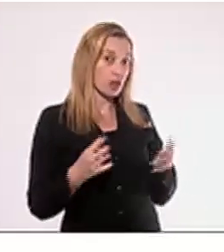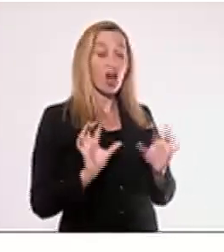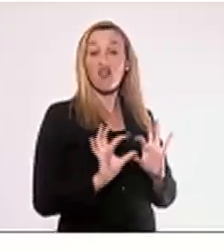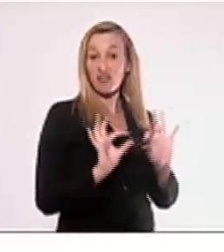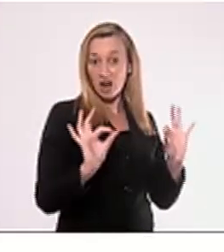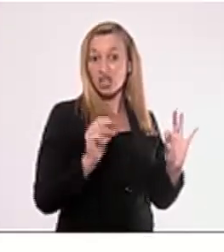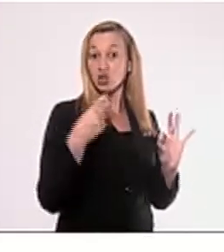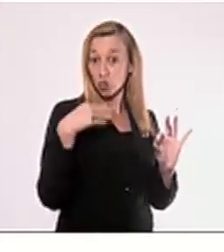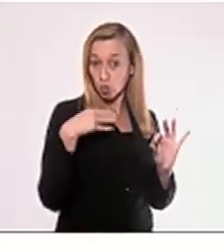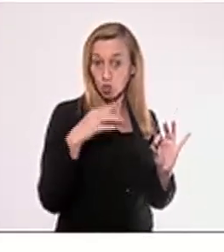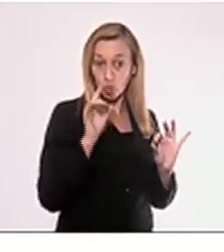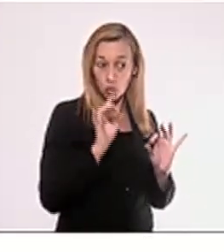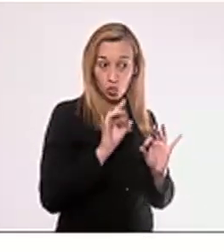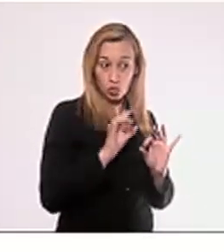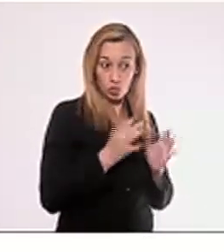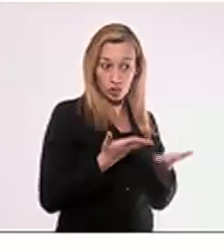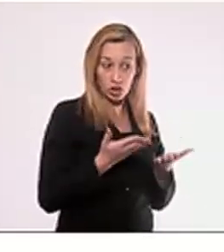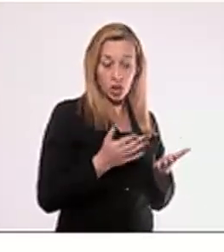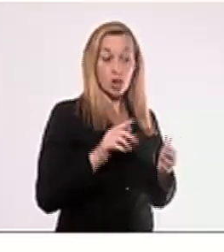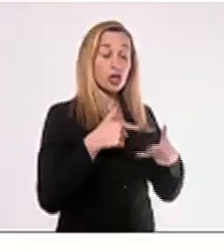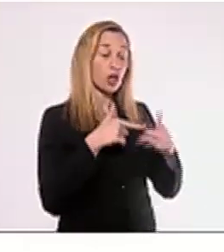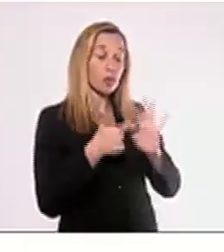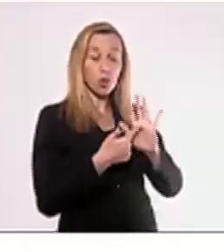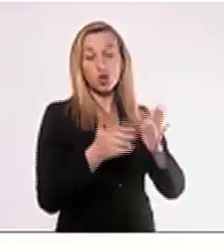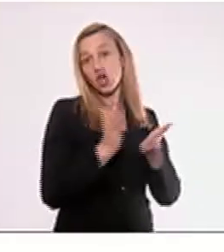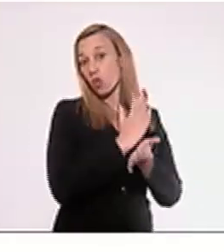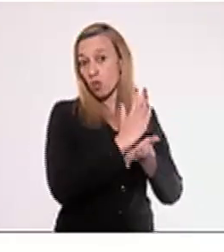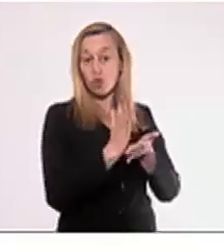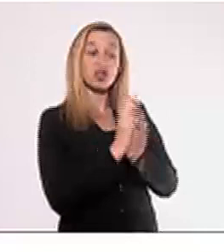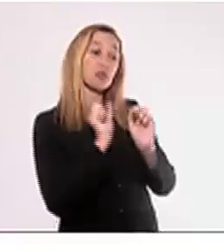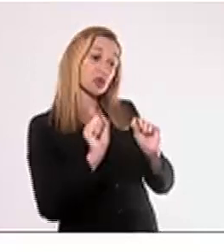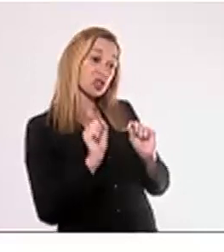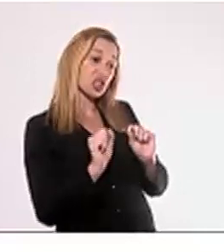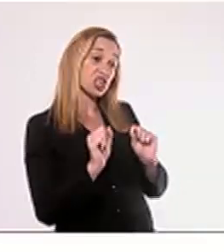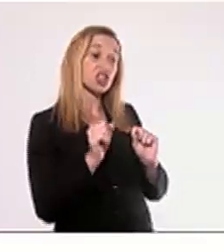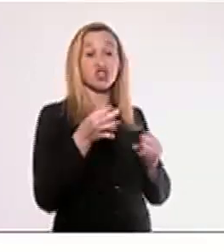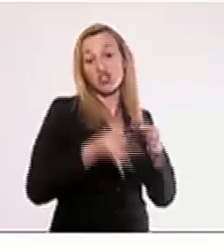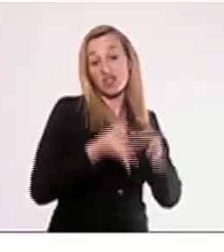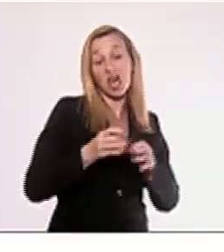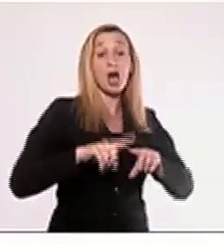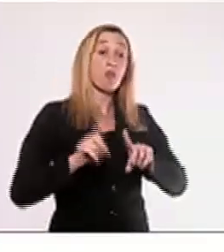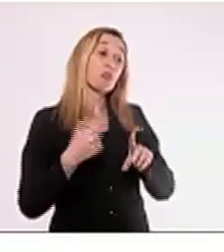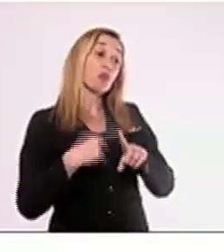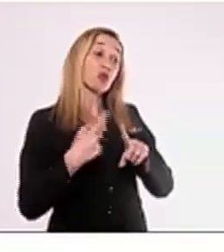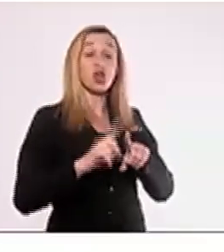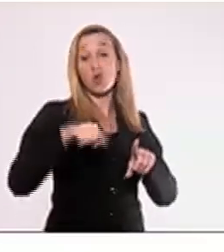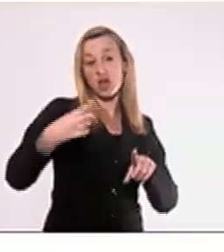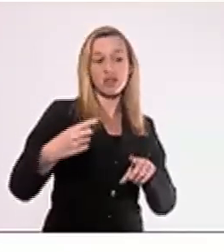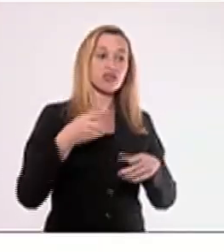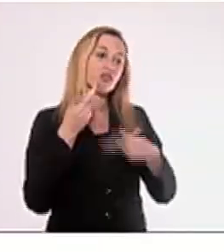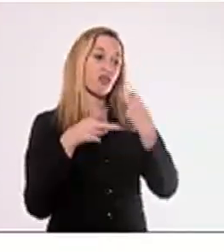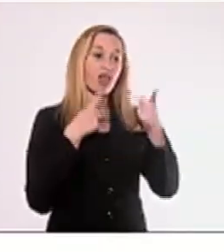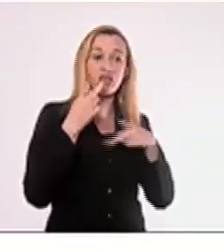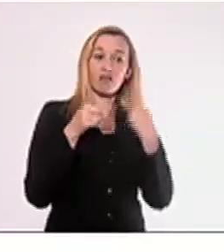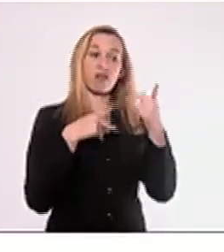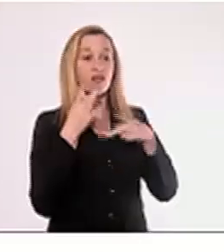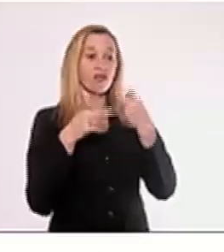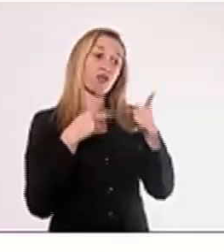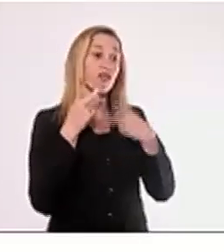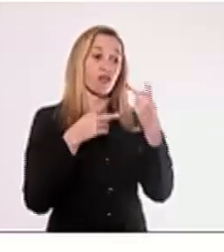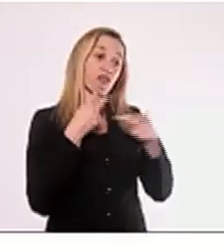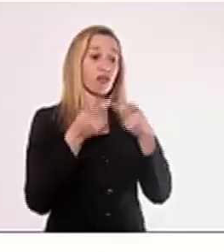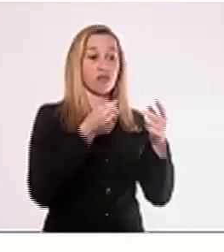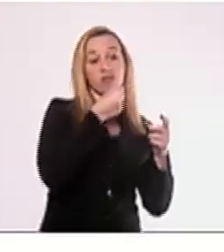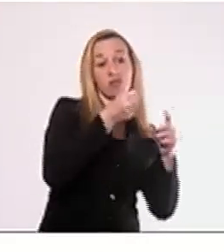frase que coloca alguma coisa que poderia justificar, porque o resto é tudo falado do que deu na imprensa, do que não deu na